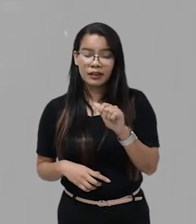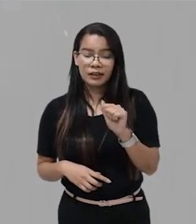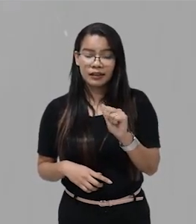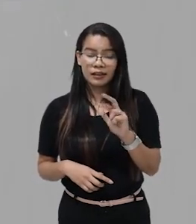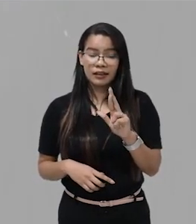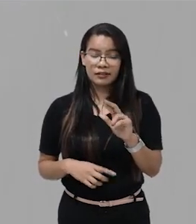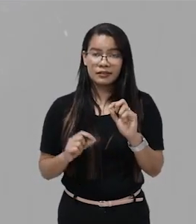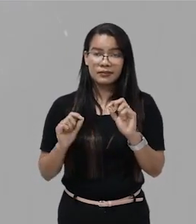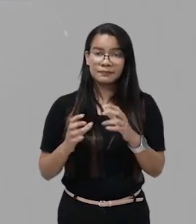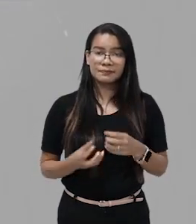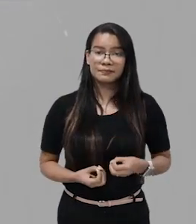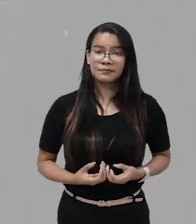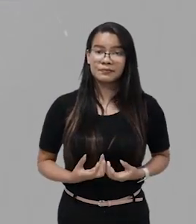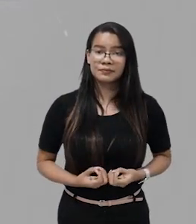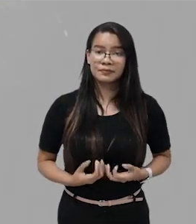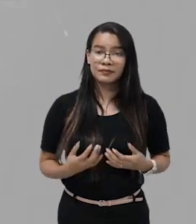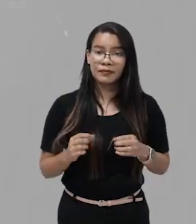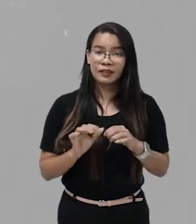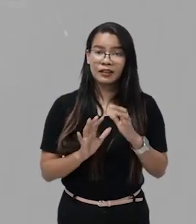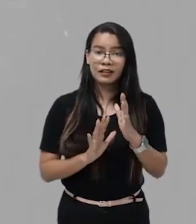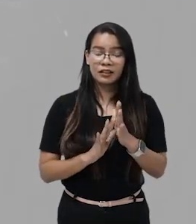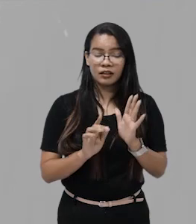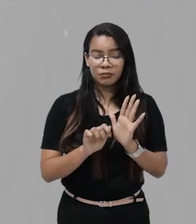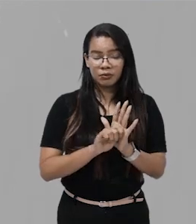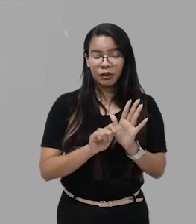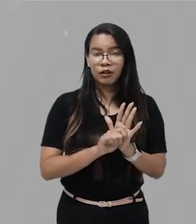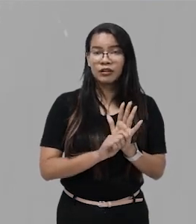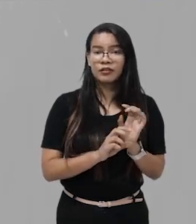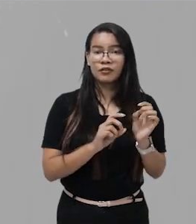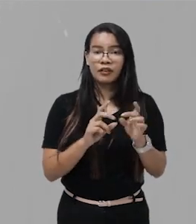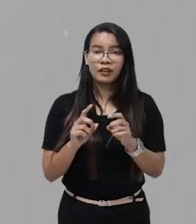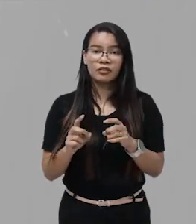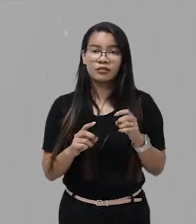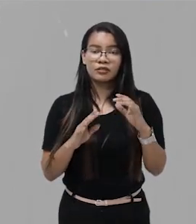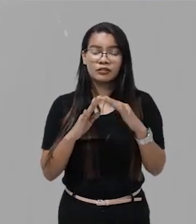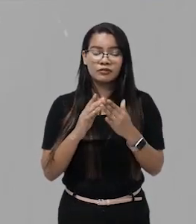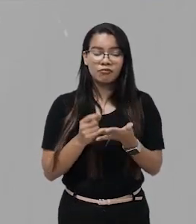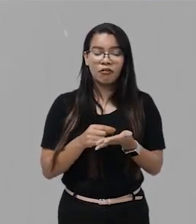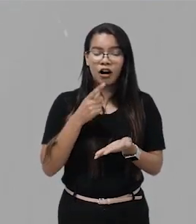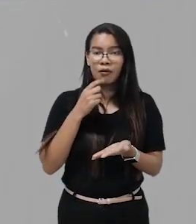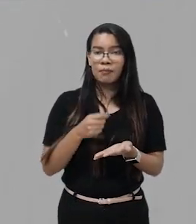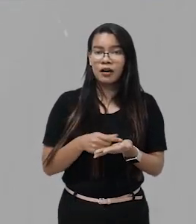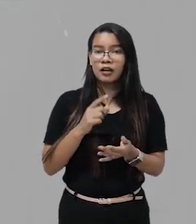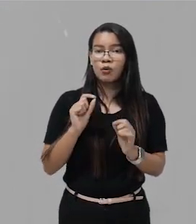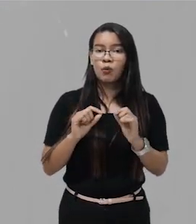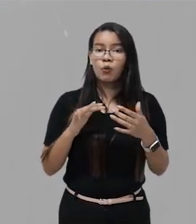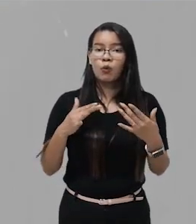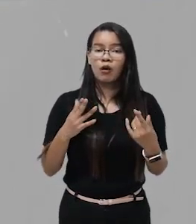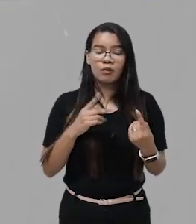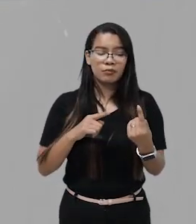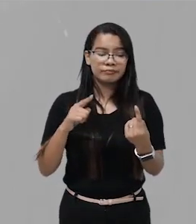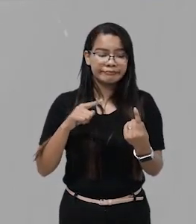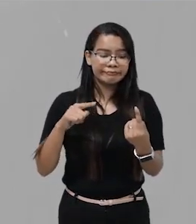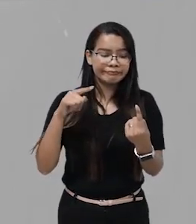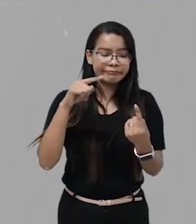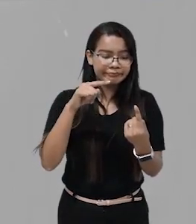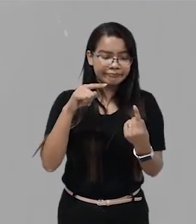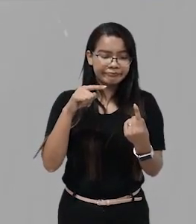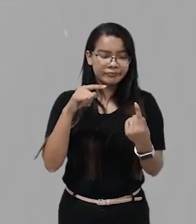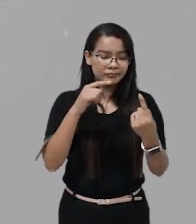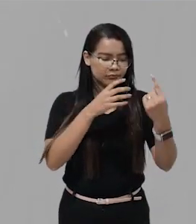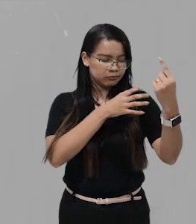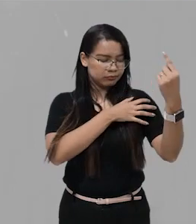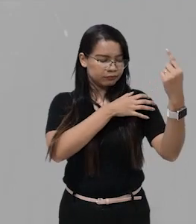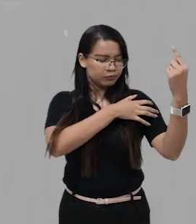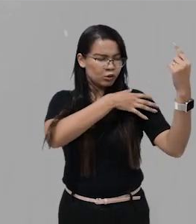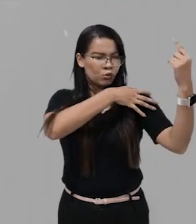que são produzidos em laboratórios e são vendidos em farmácias. Com o objetivo de quê? De desenvolver massa muscular,